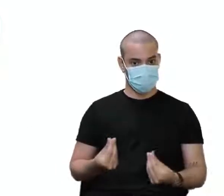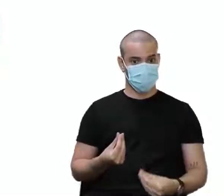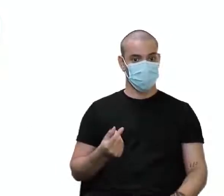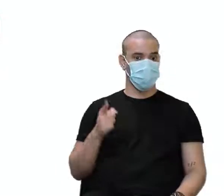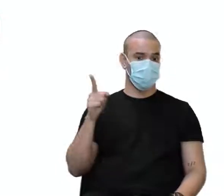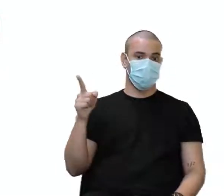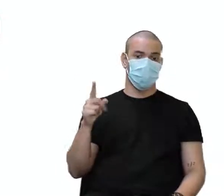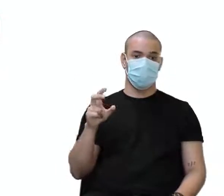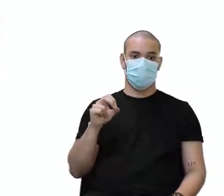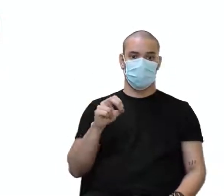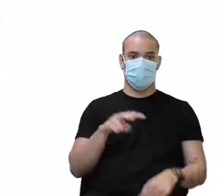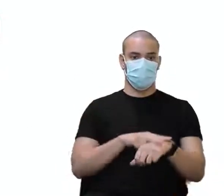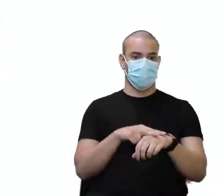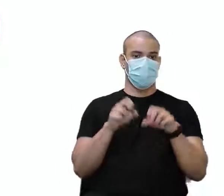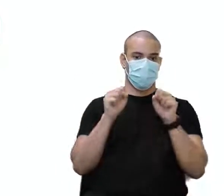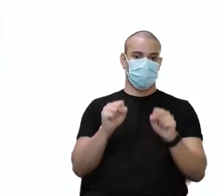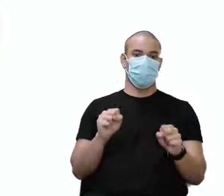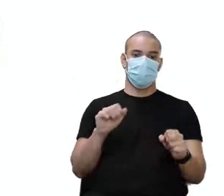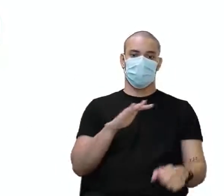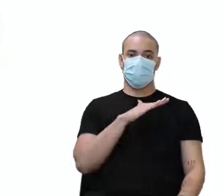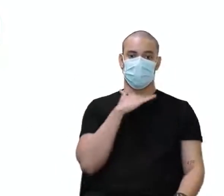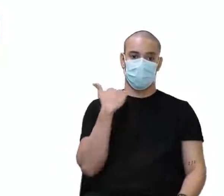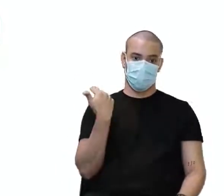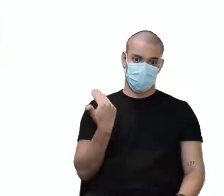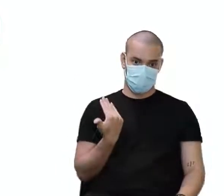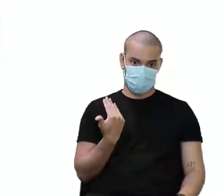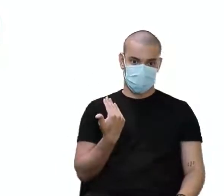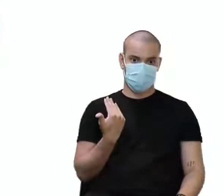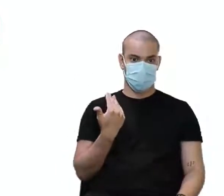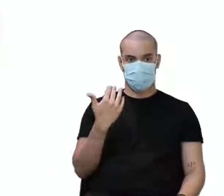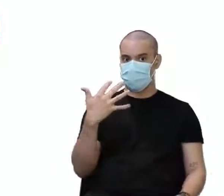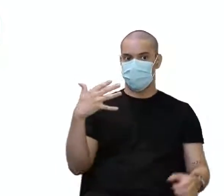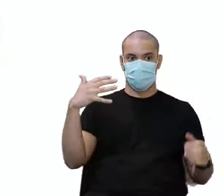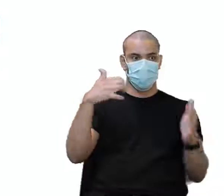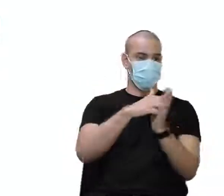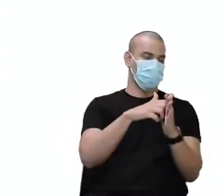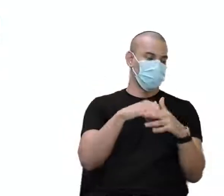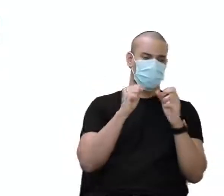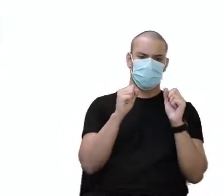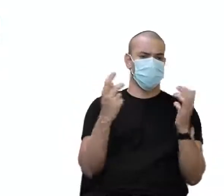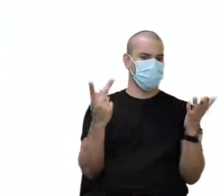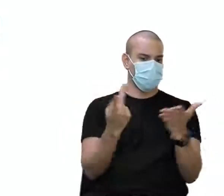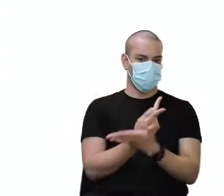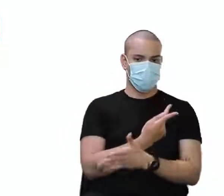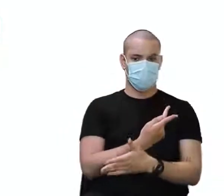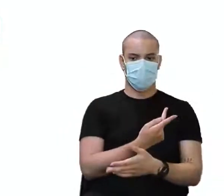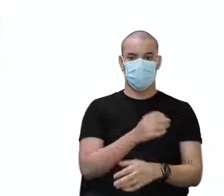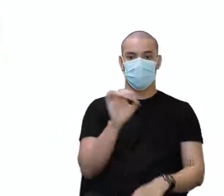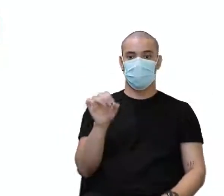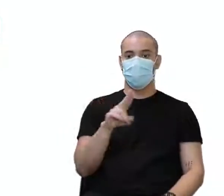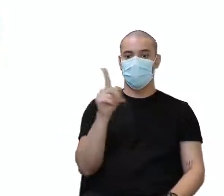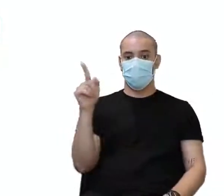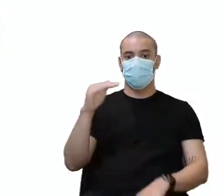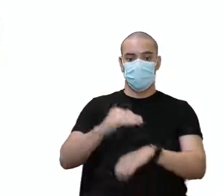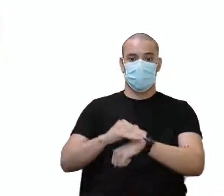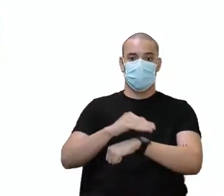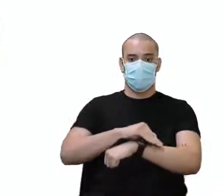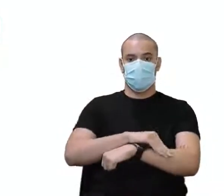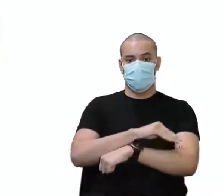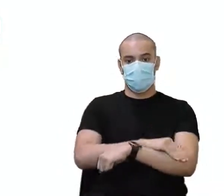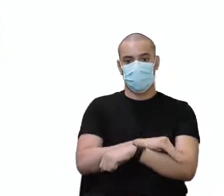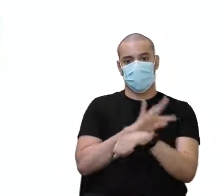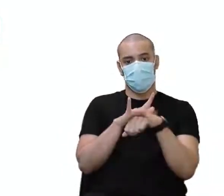pode morrer, sei lá, ele deu um salto errado, bateu a cabeça e morreu. Ou esse anfíbio